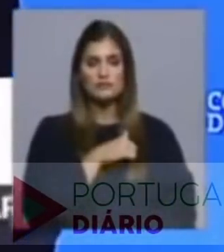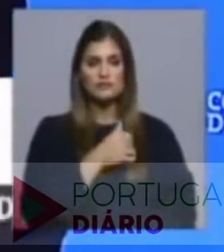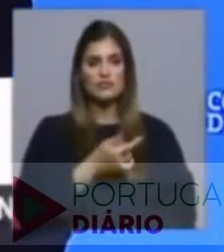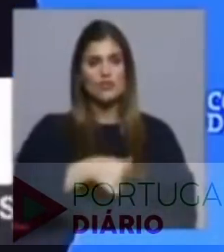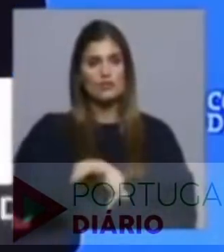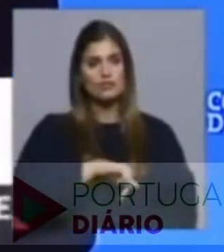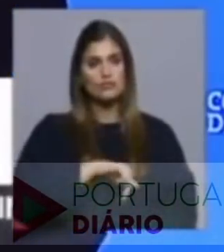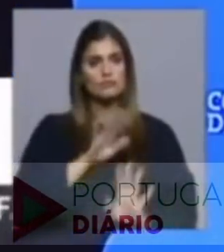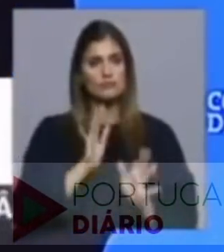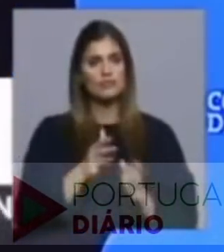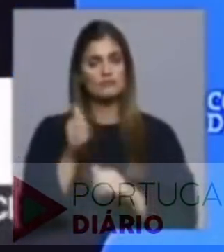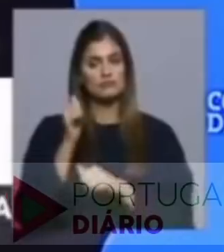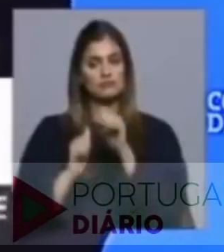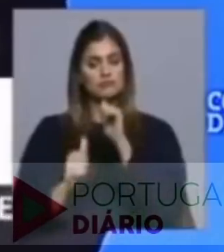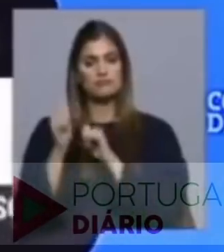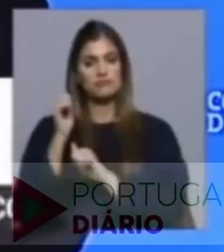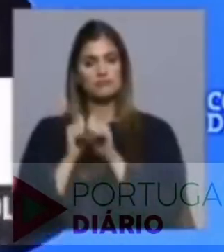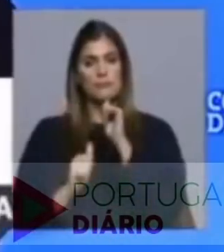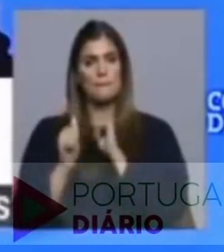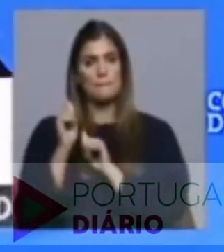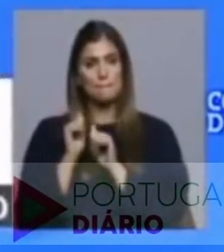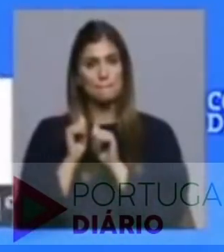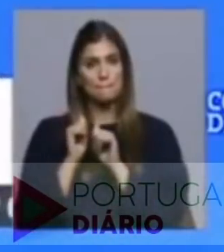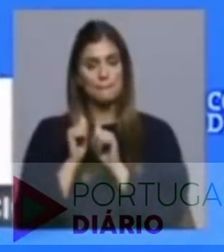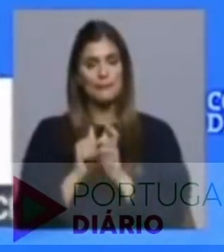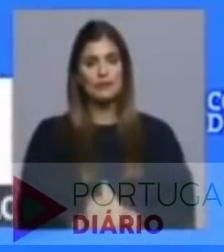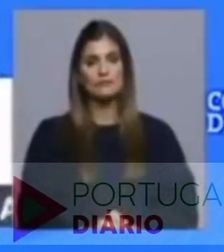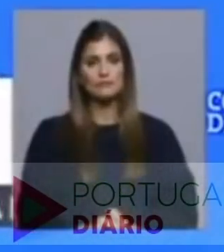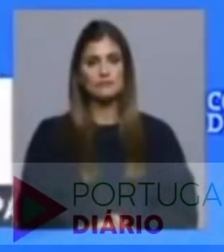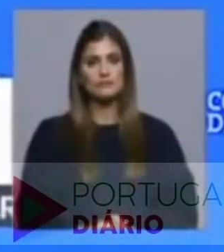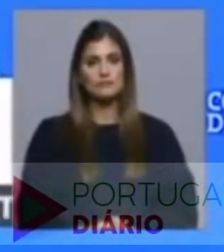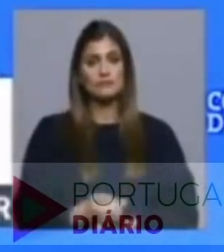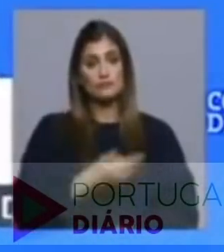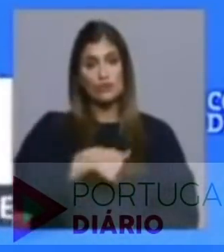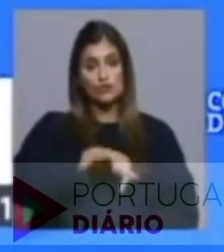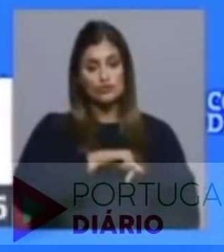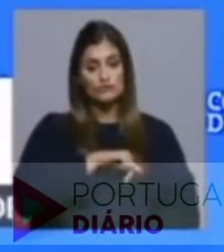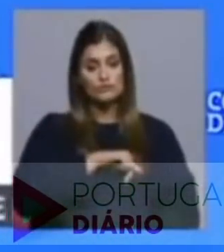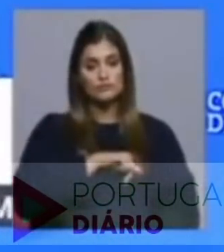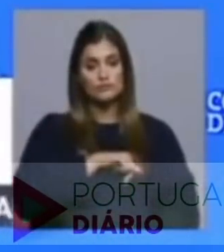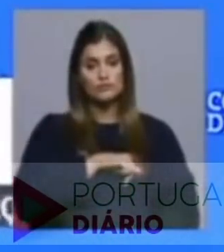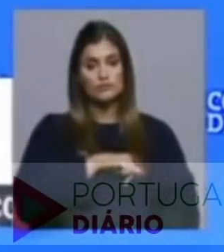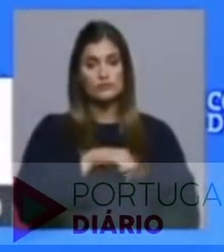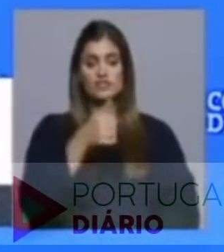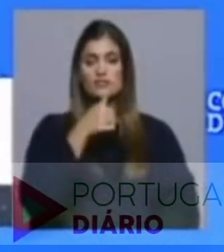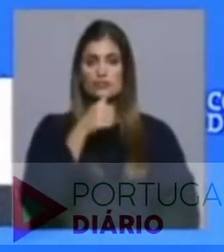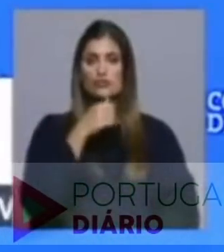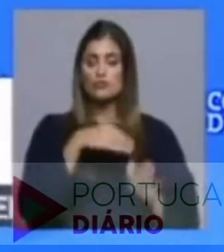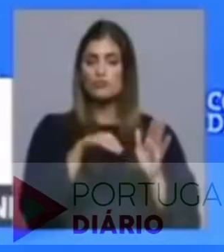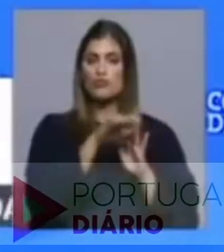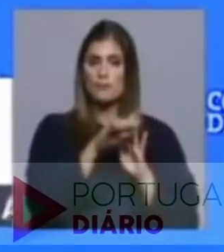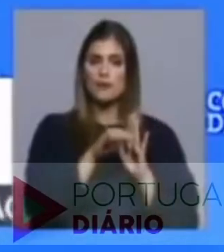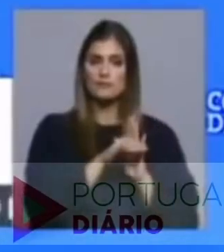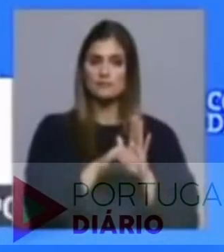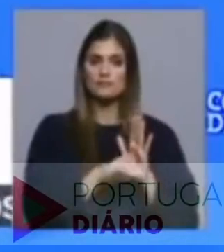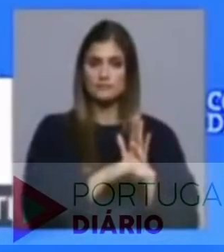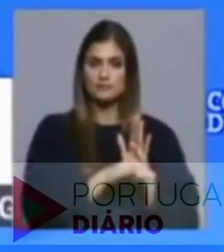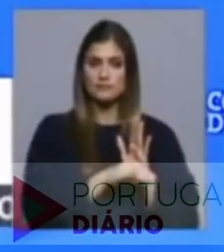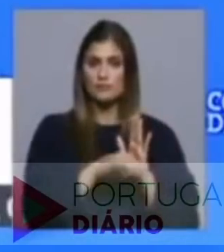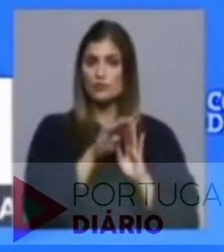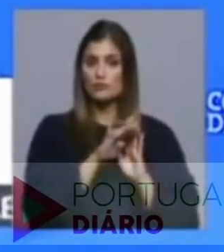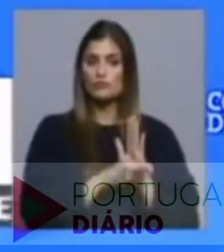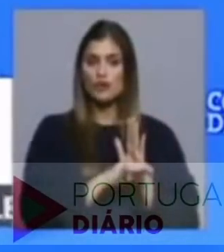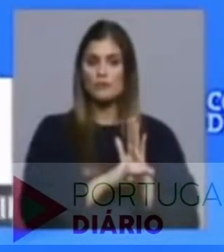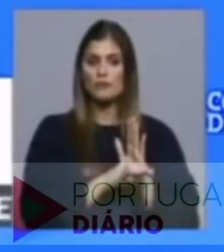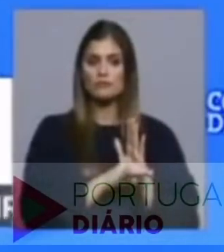de andar para trás. Da nossa parte, adotámos um programa que é um programa